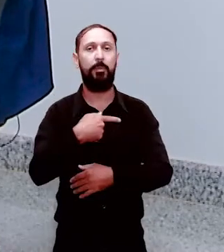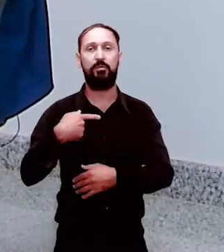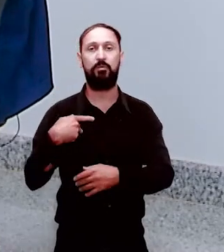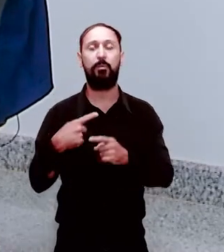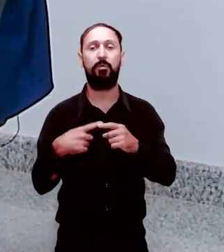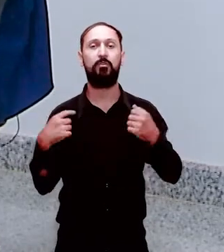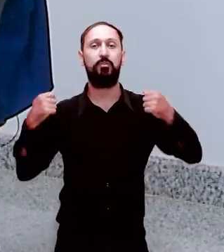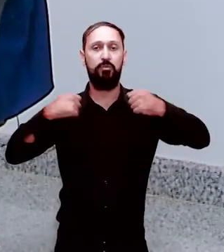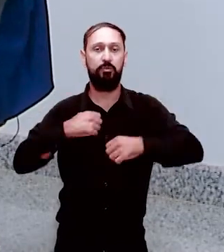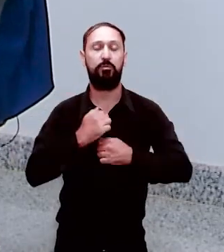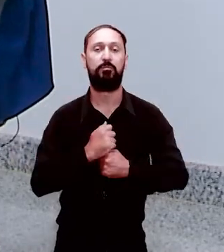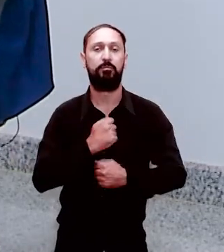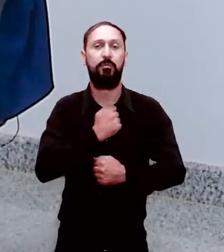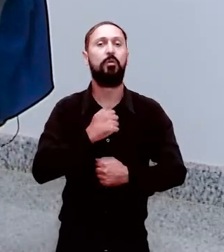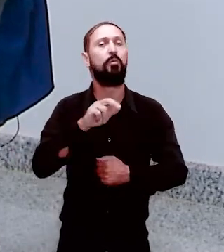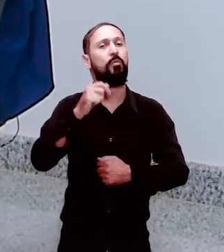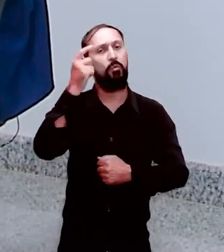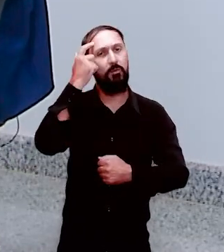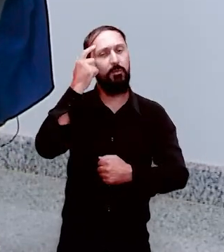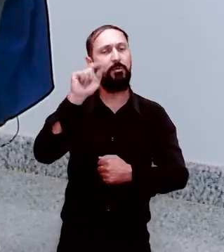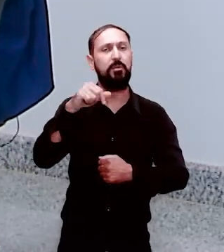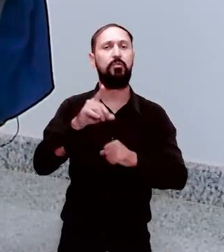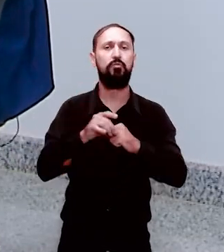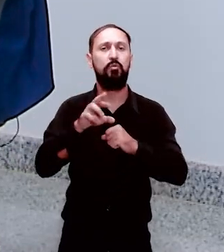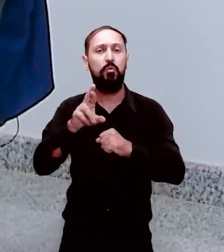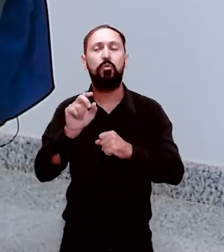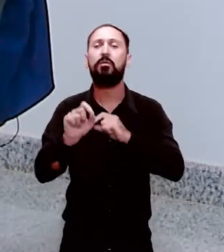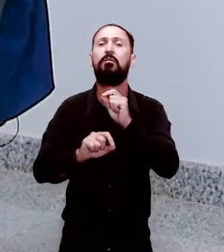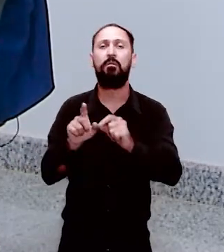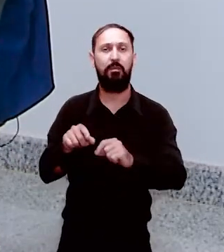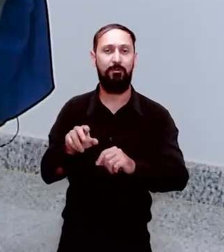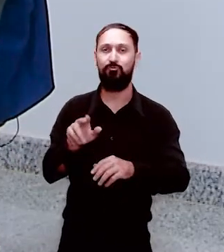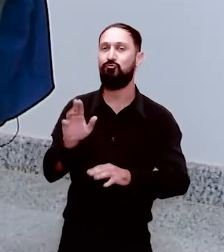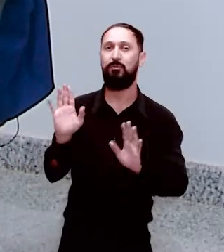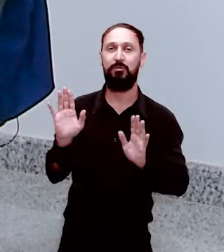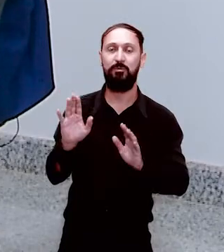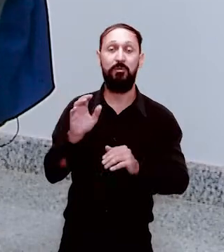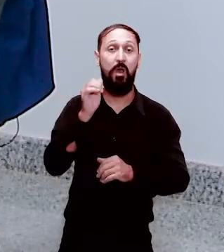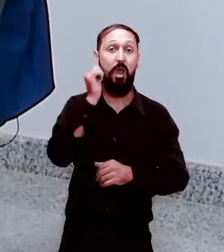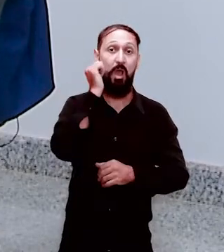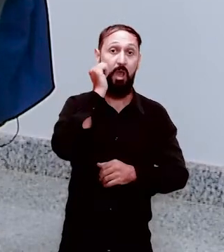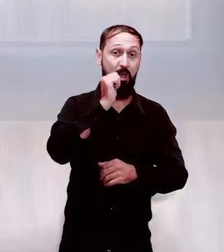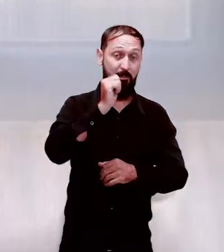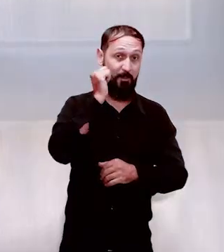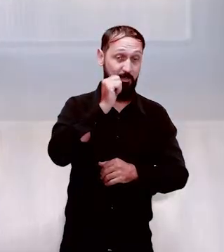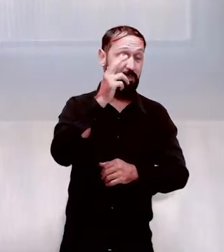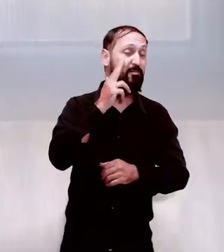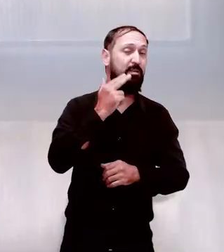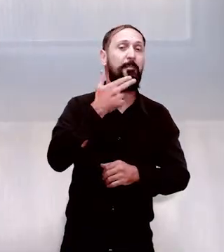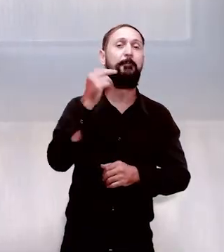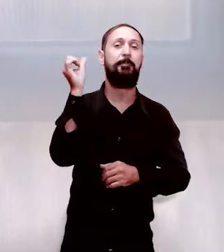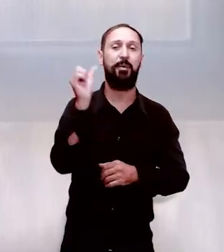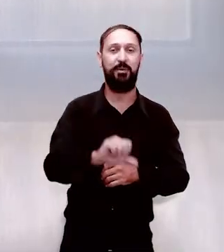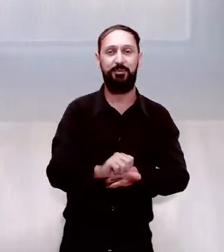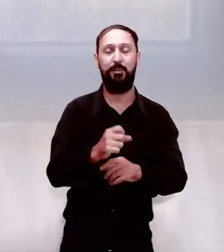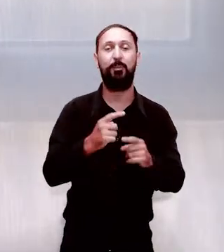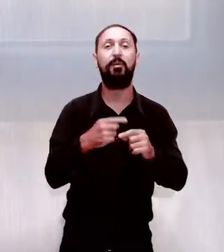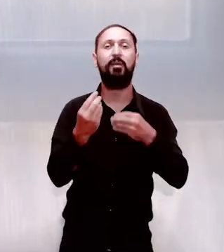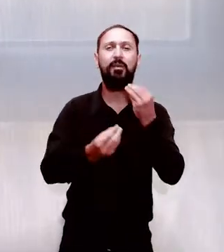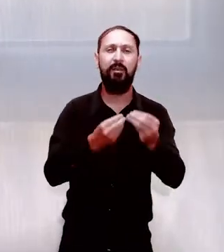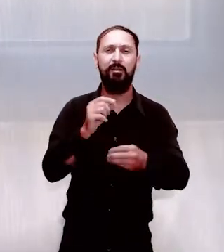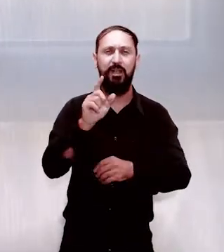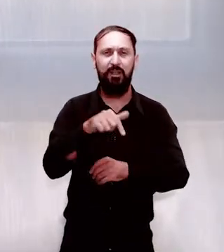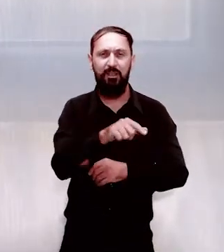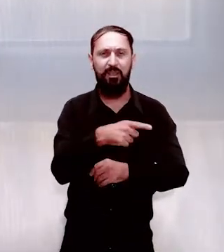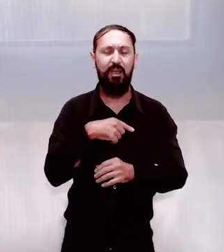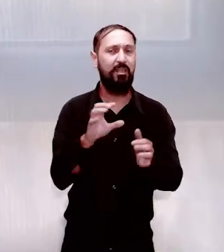chego, eles acham que eu sou pastor. Quando eu chego de terno e gravata, eles nunca vão falar que eu sou um doutor, quem é o senhor? Então, para a mulher negra tem muito isso, né? A